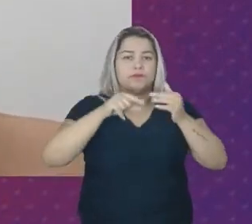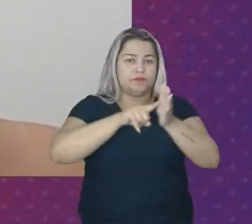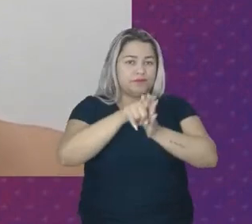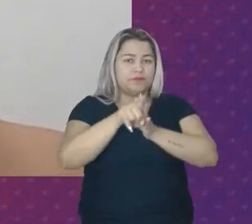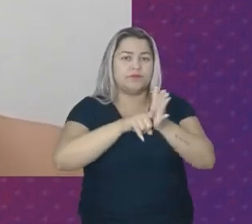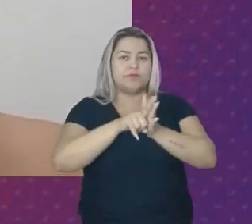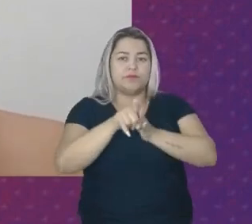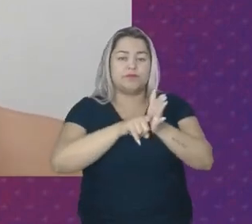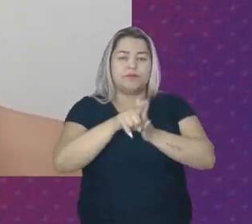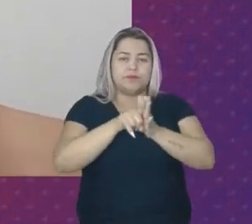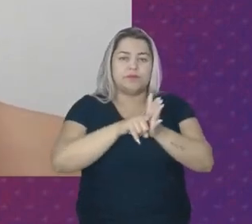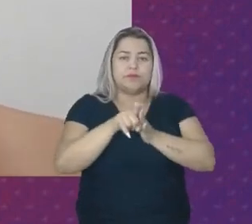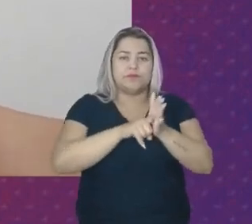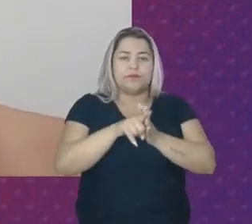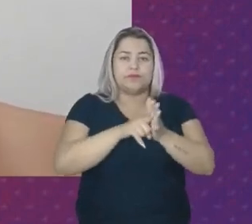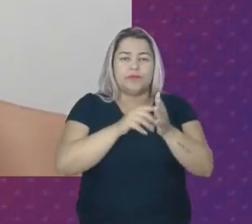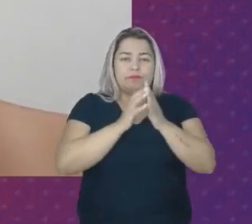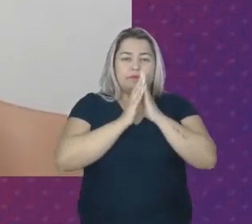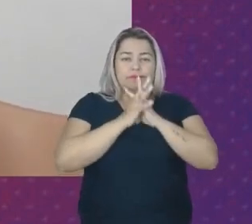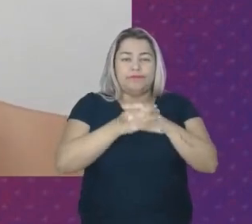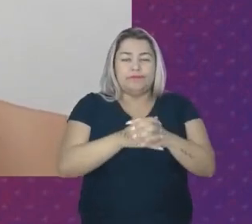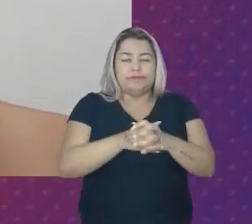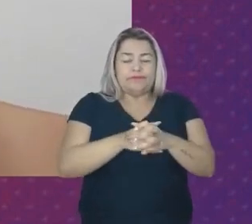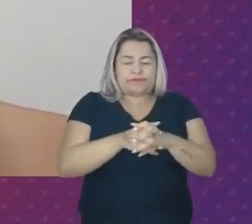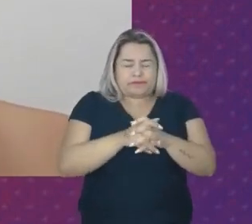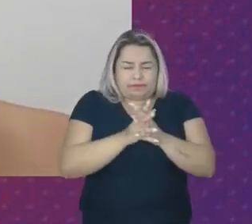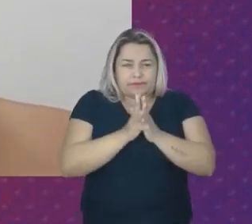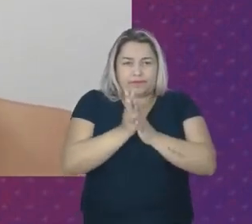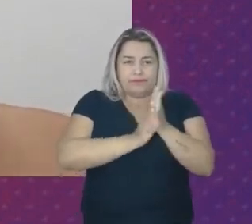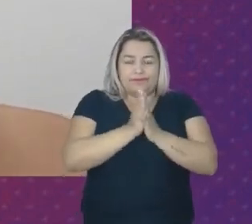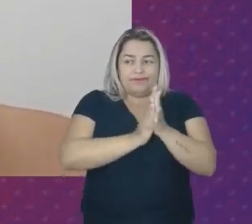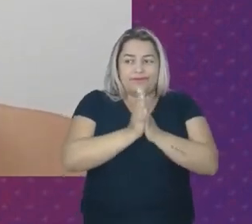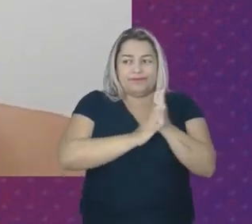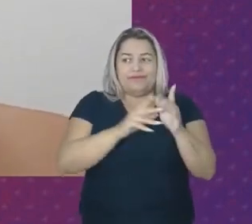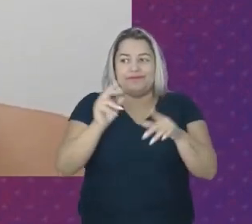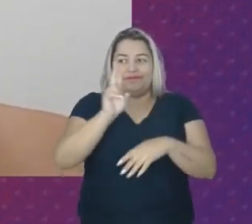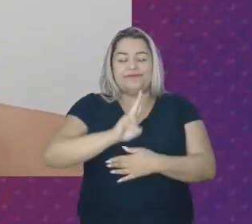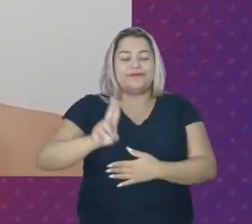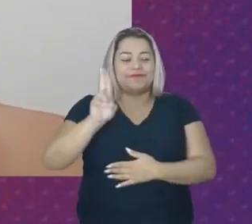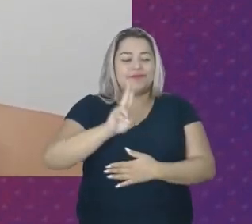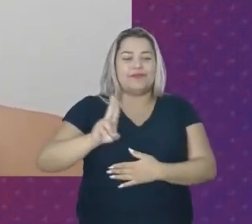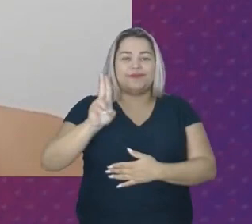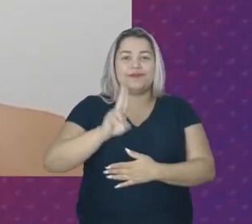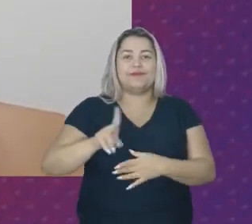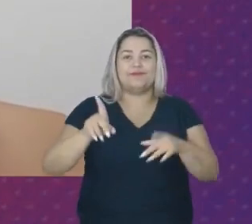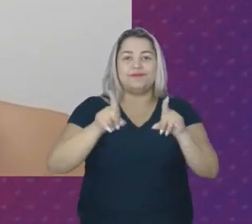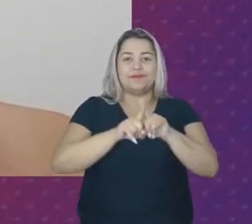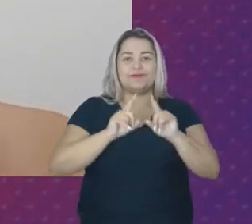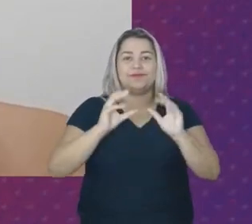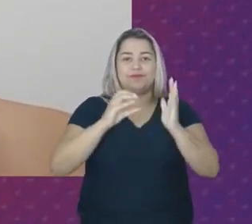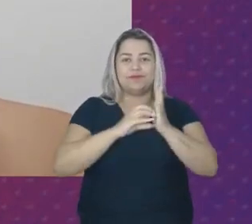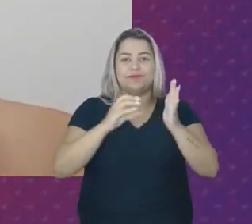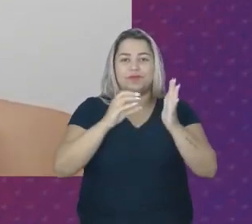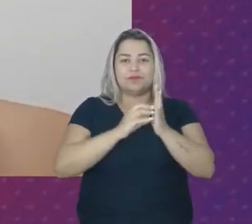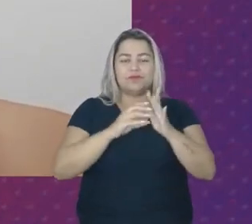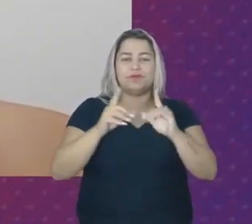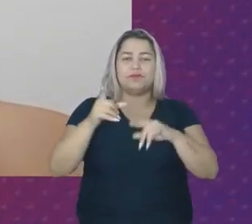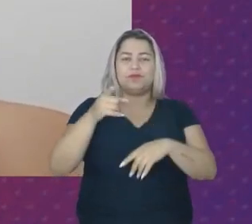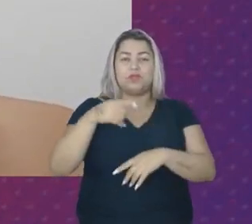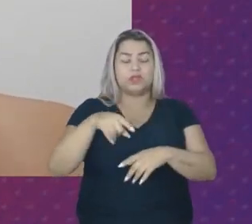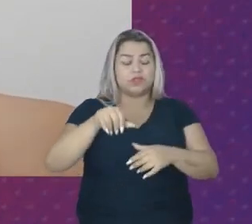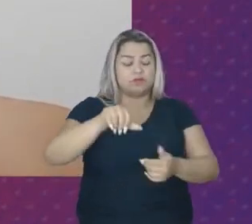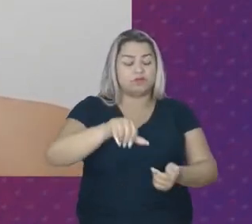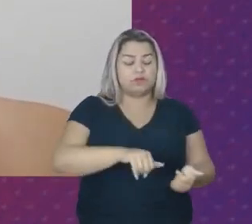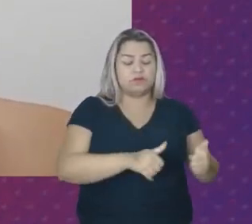explorador seja um arquétipo que possa vir a ser utilizado na sua campanha, mas isso precisa ser muito bem